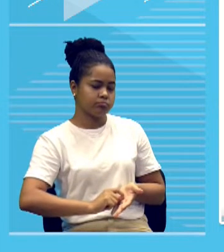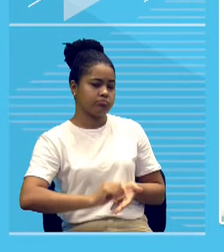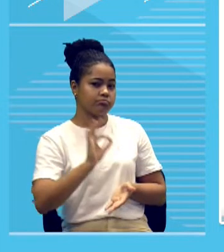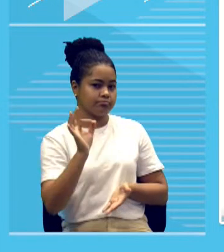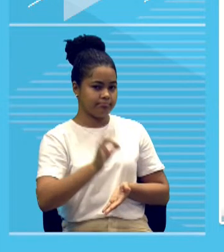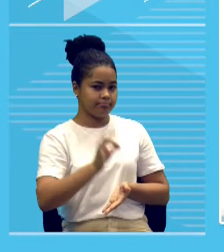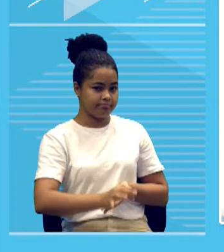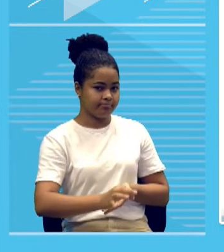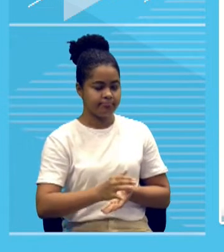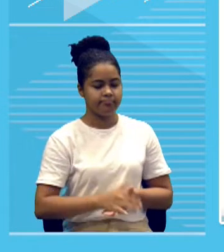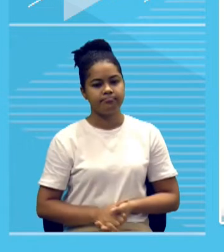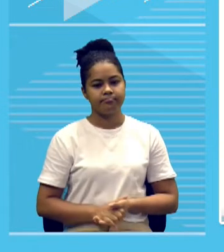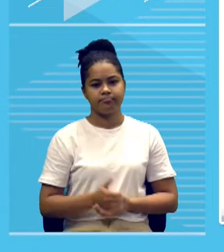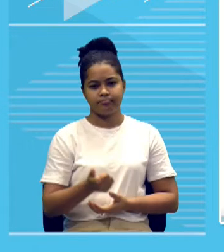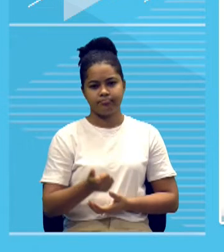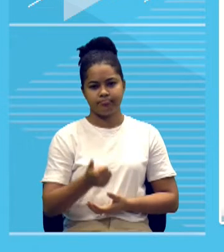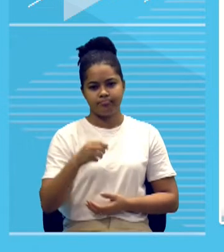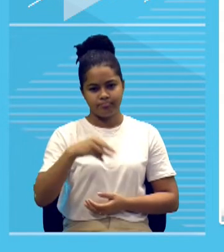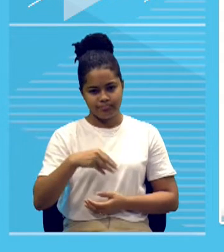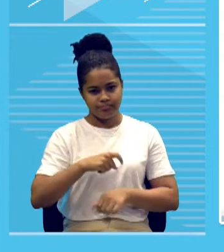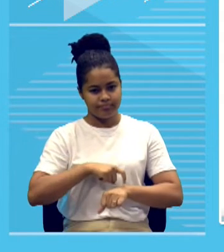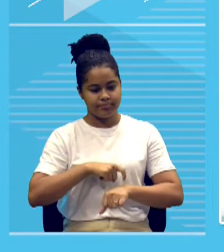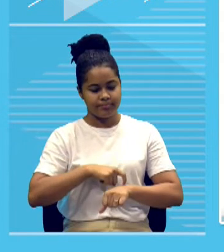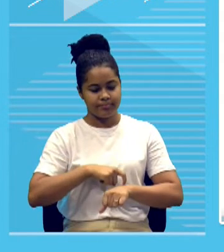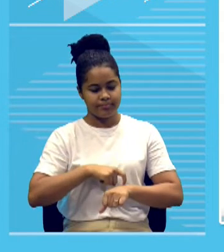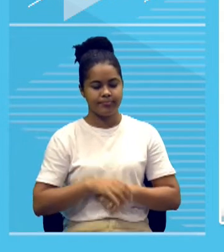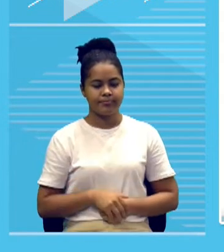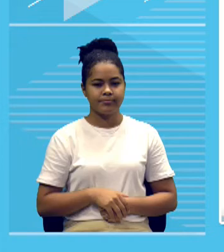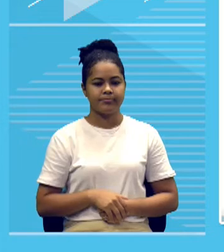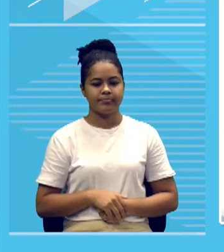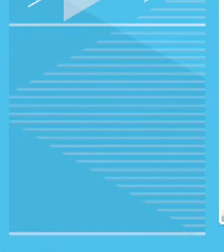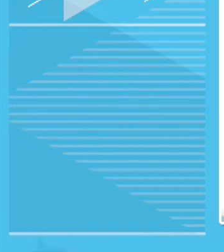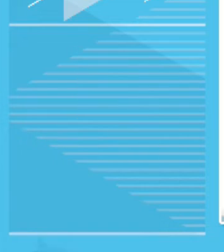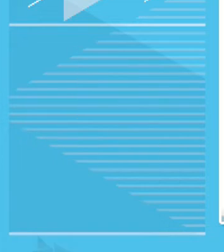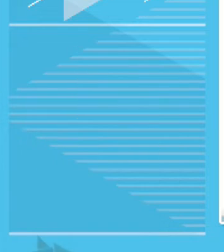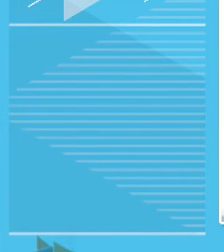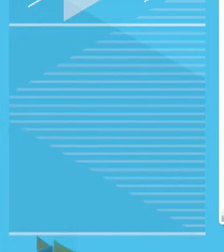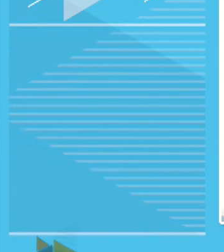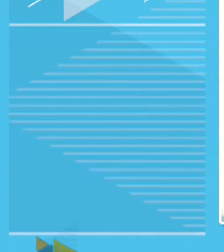manutenção a cor um minutinho na tela vamos lá